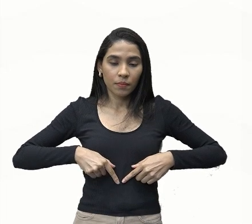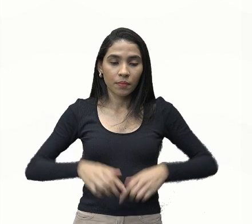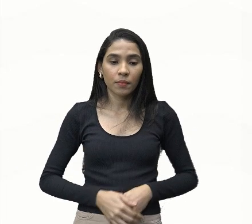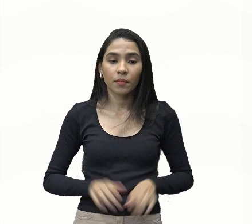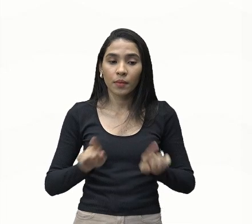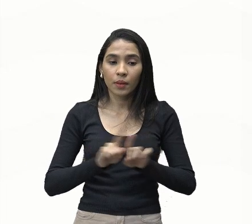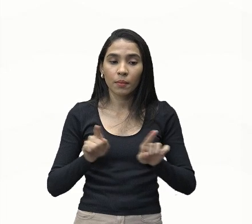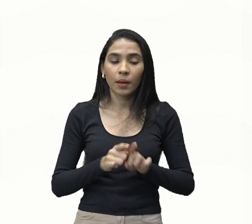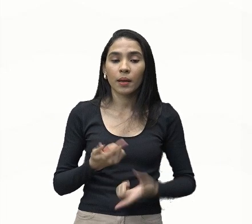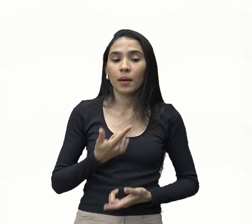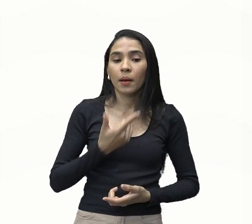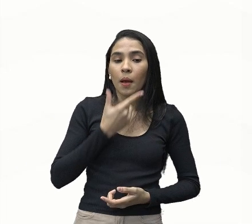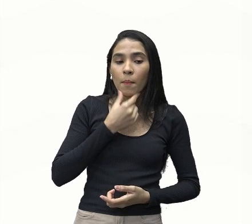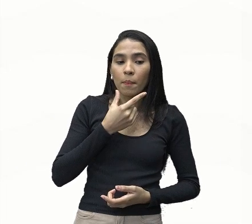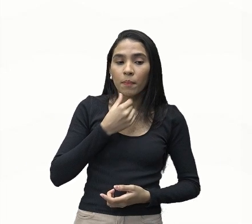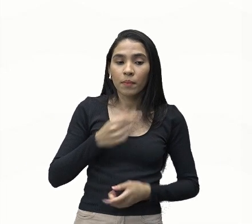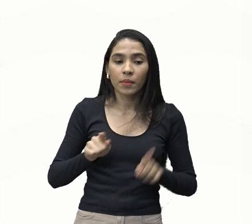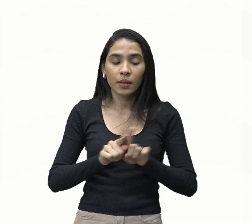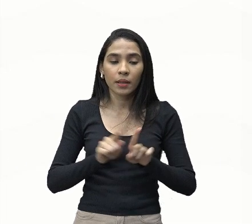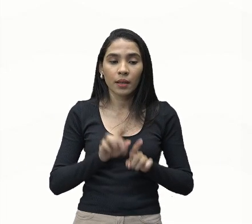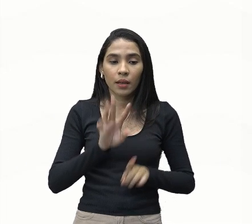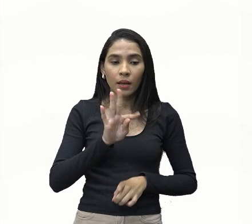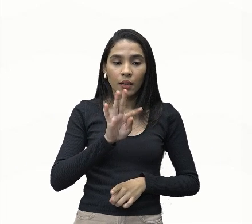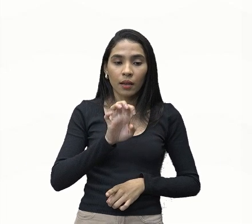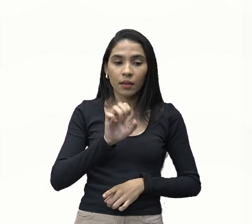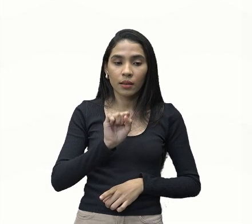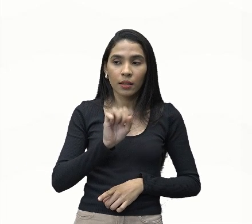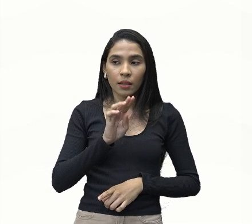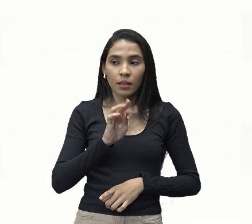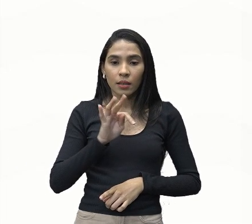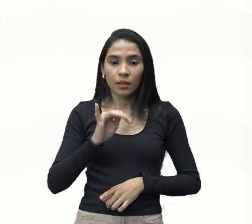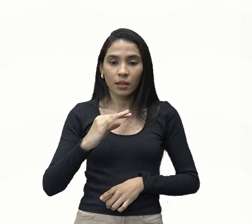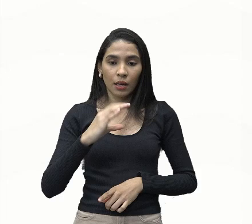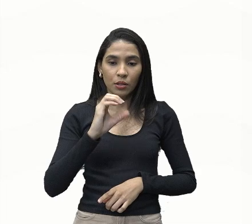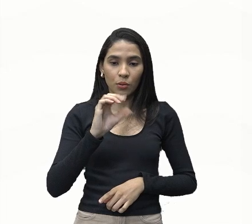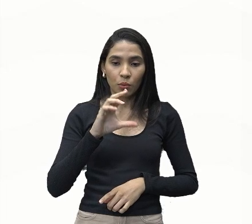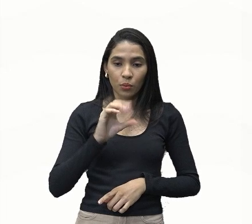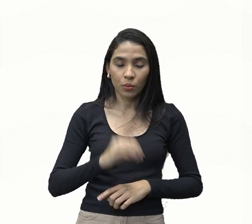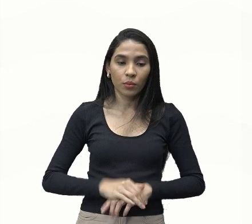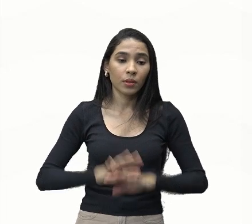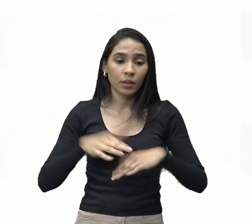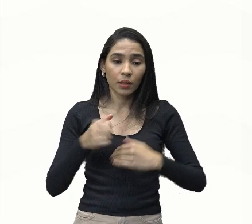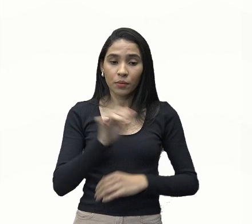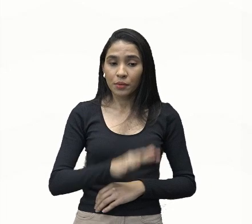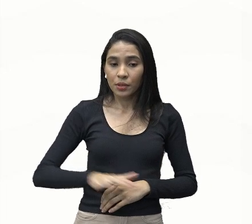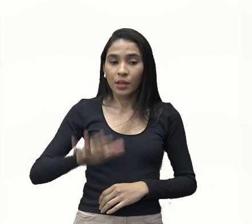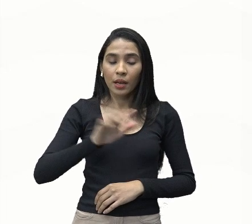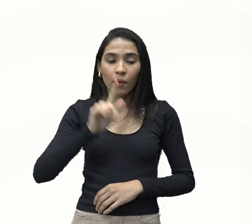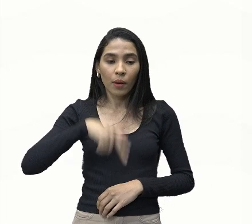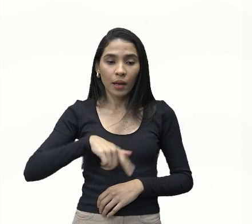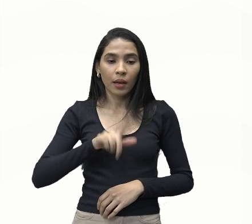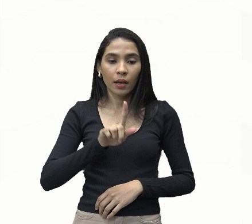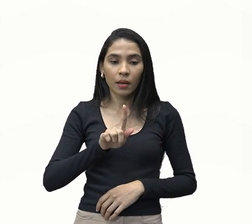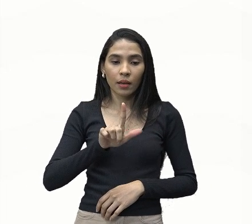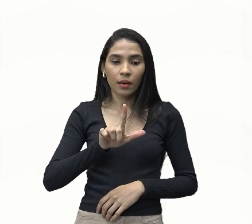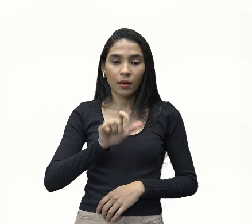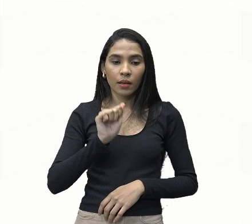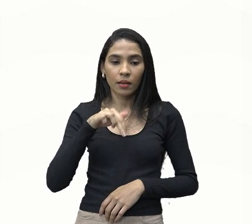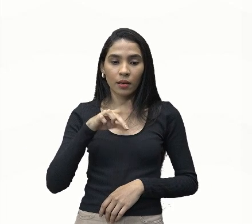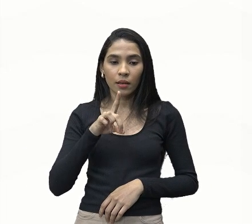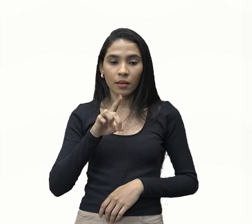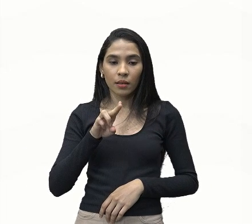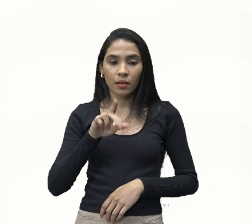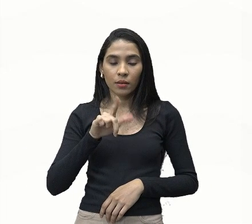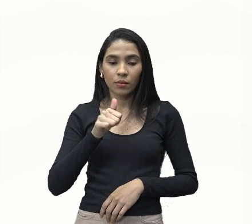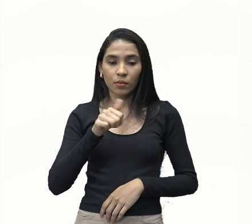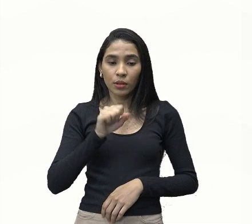tem a representação do testículo. Tá bom? Então, no geral, esses são as glândulas que fazem parte do